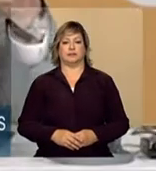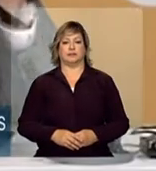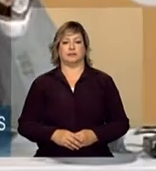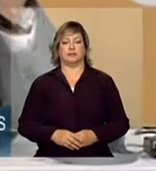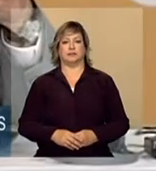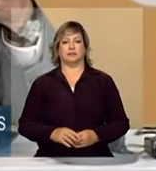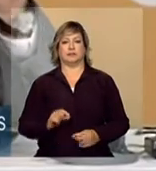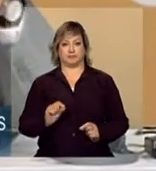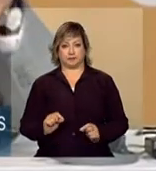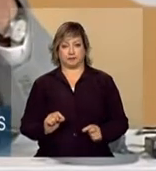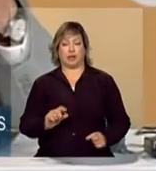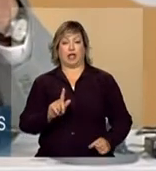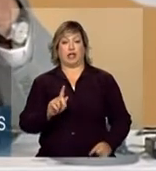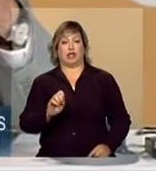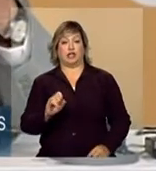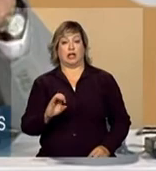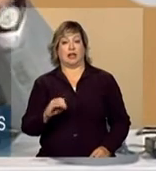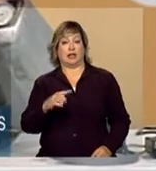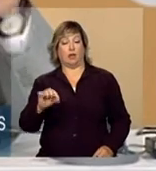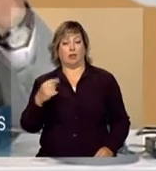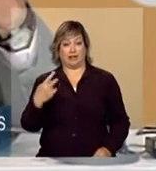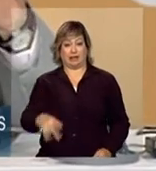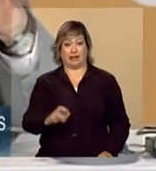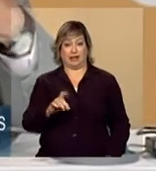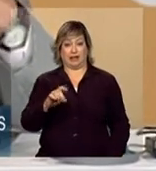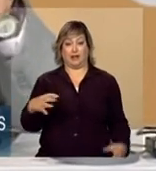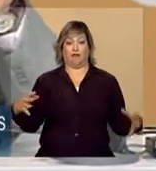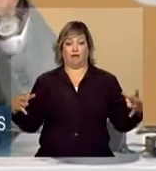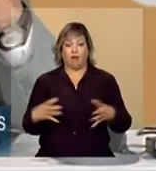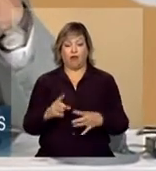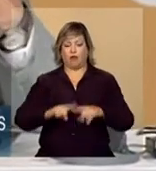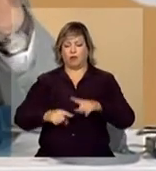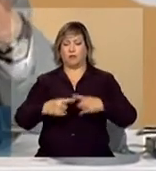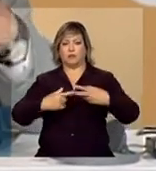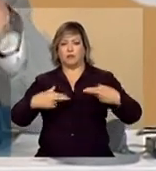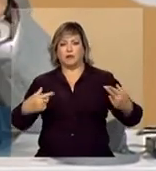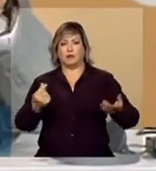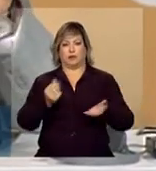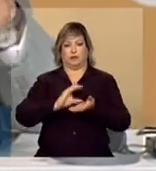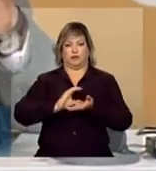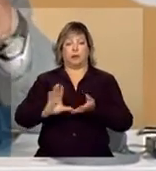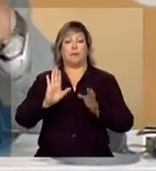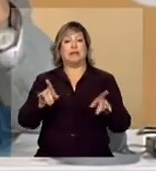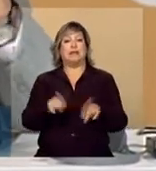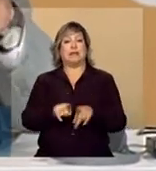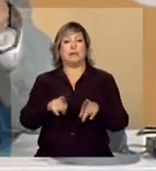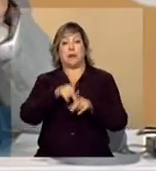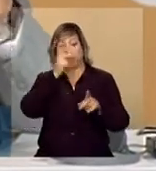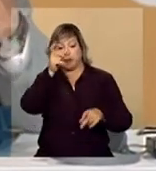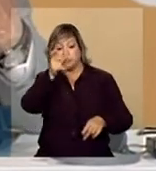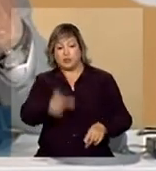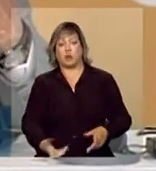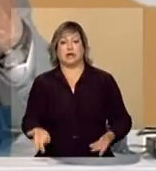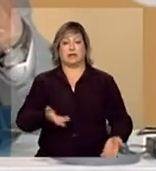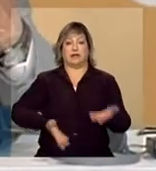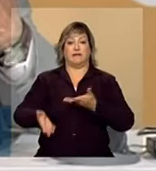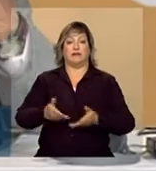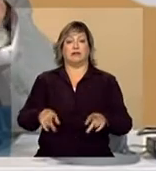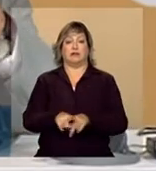A gestão desta rede, que envolve equipamentos e tem um nível de investimento, mas também pessoal, serviço e